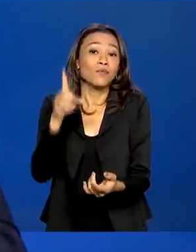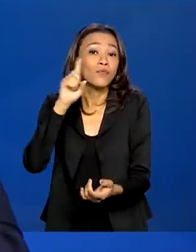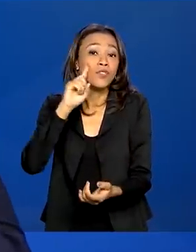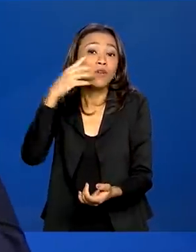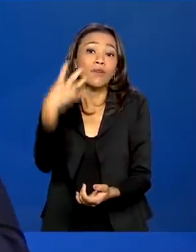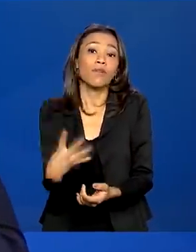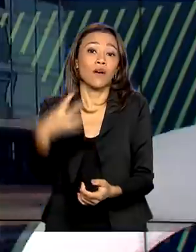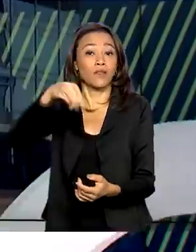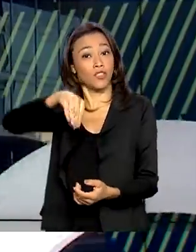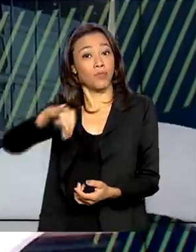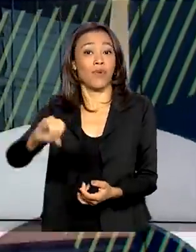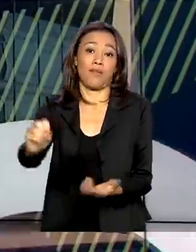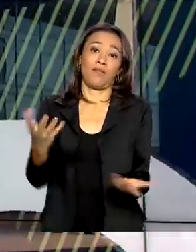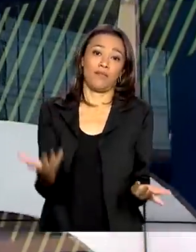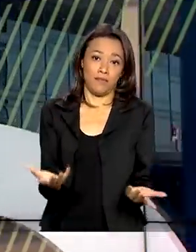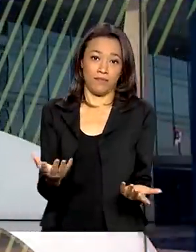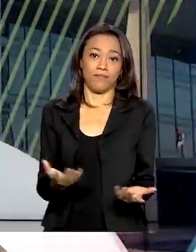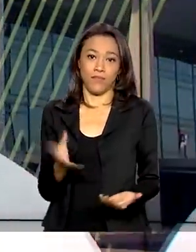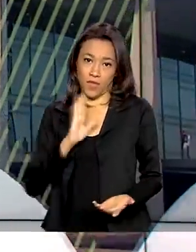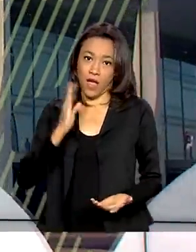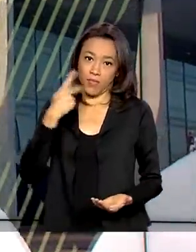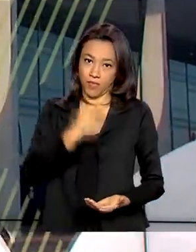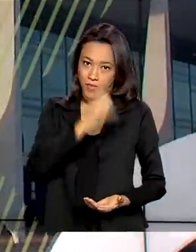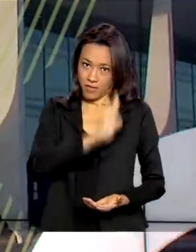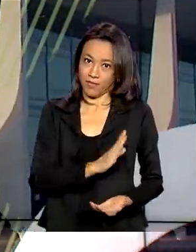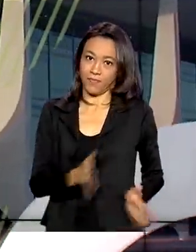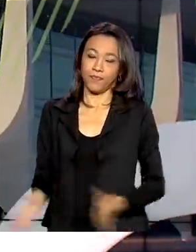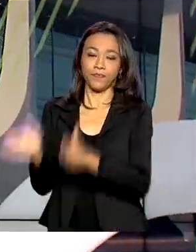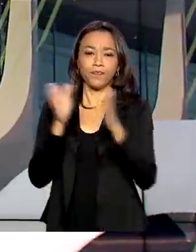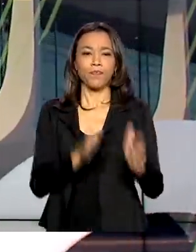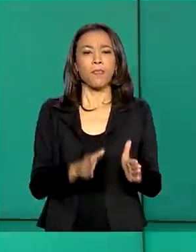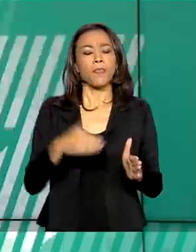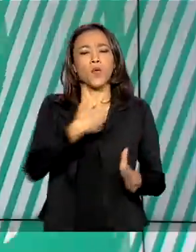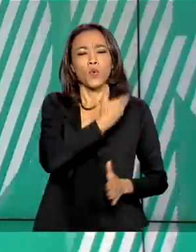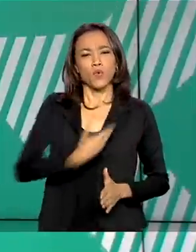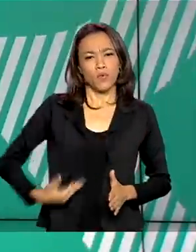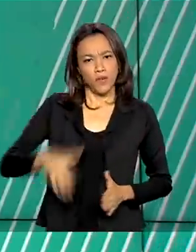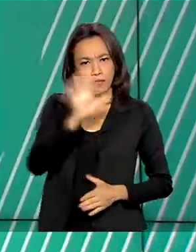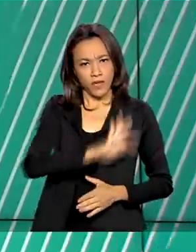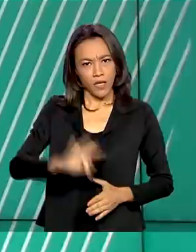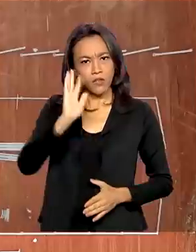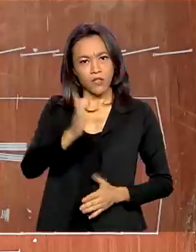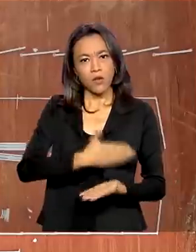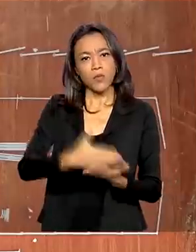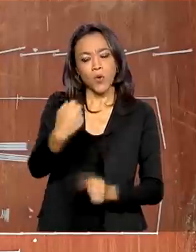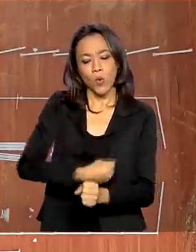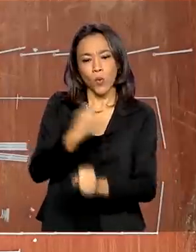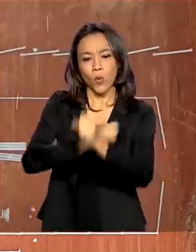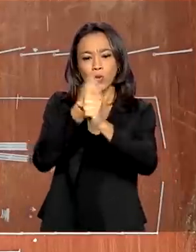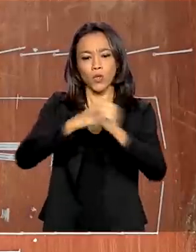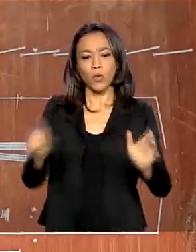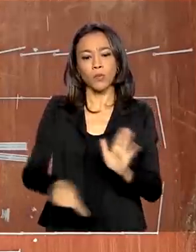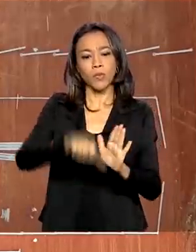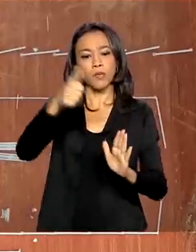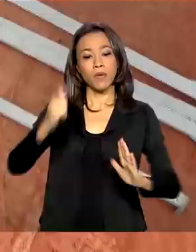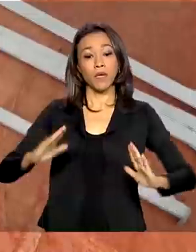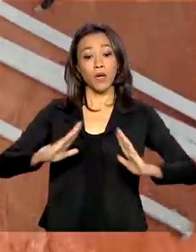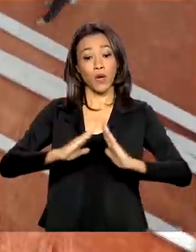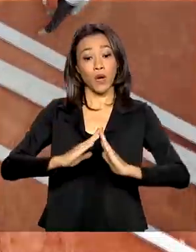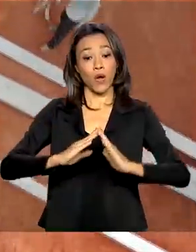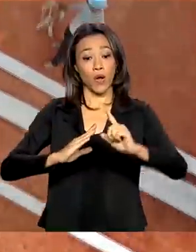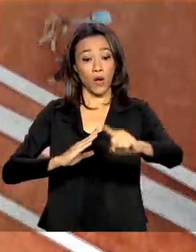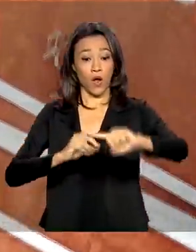delivery bem mais rápido do que isso e o governo federal iniciou a construção do primeiro hospital de campanha em águas